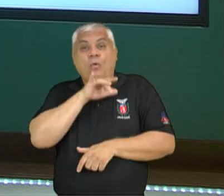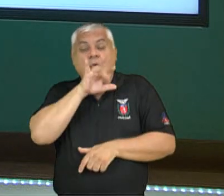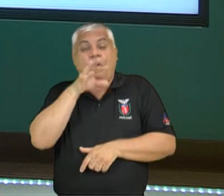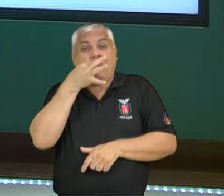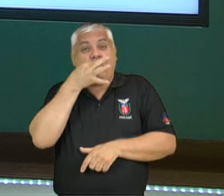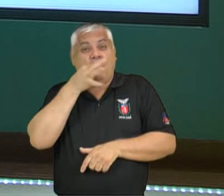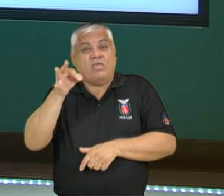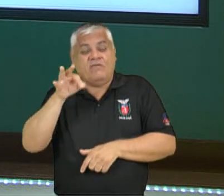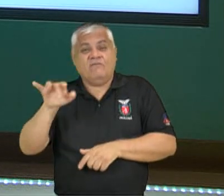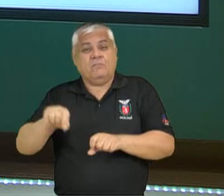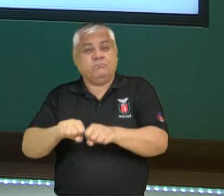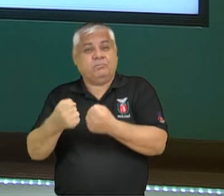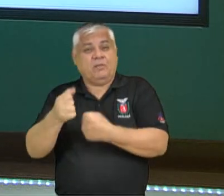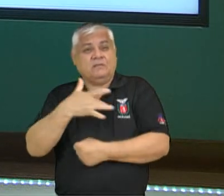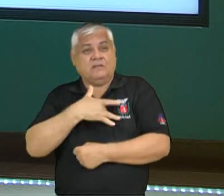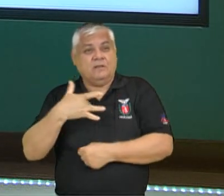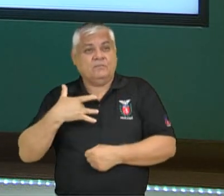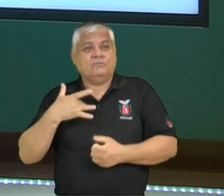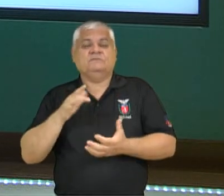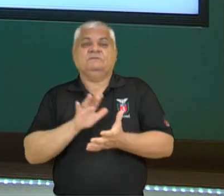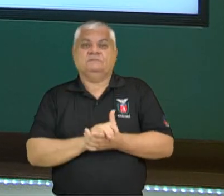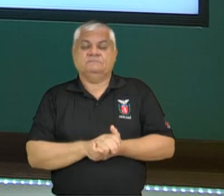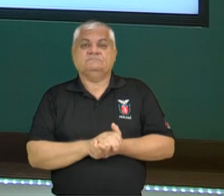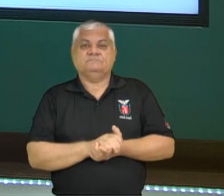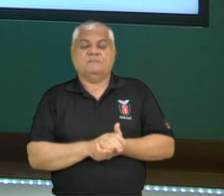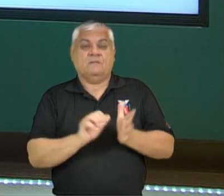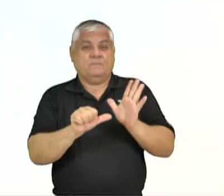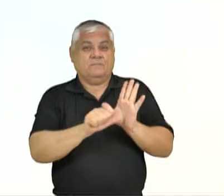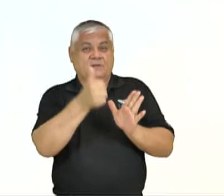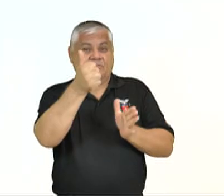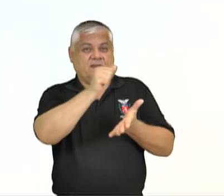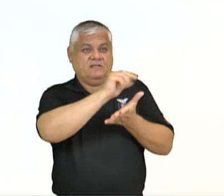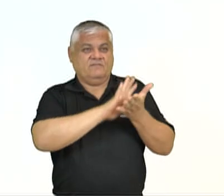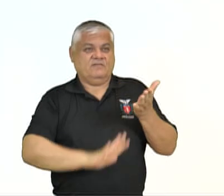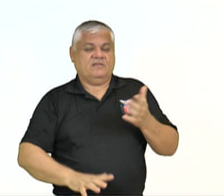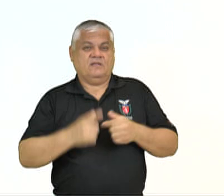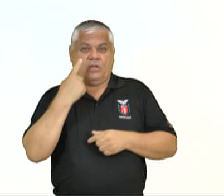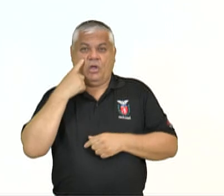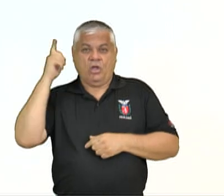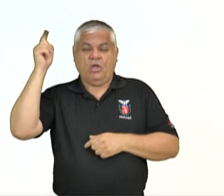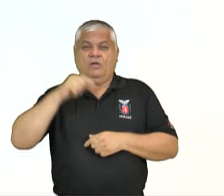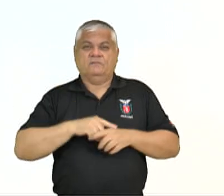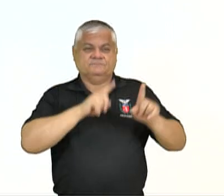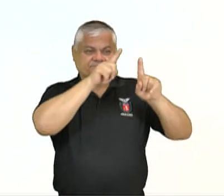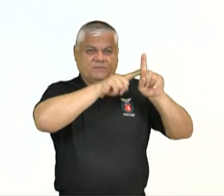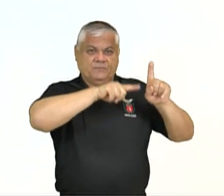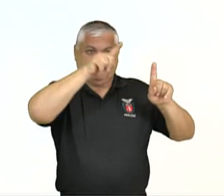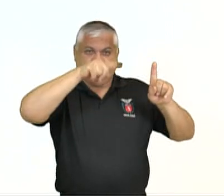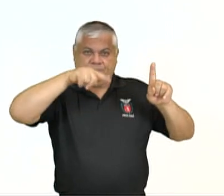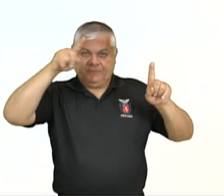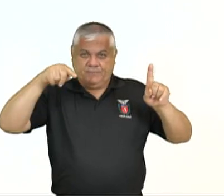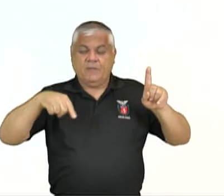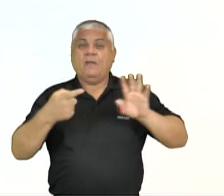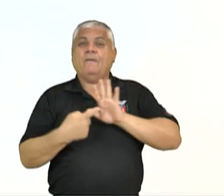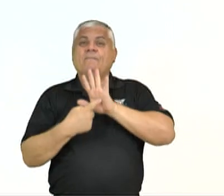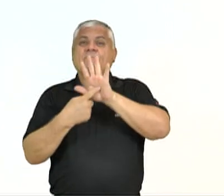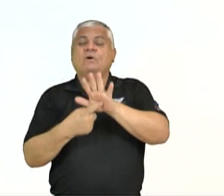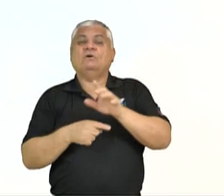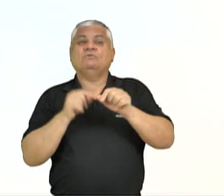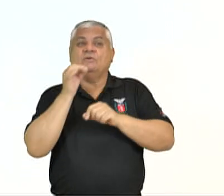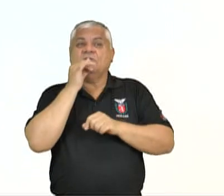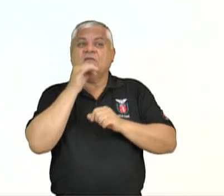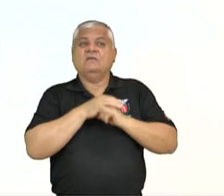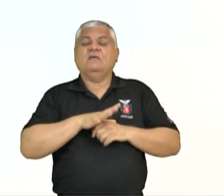à saúde do trabalhador. Então aqui uma atividade, olha só, né? O gráfico ao lado mostra a taxa